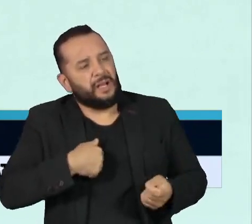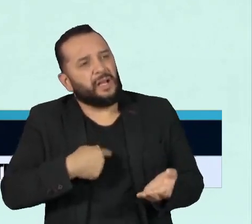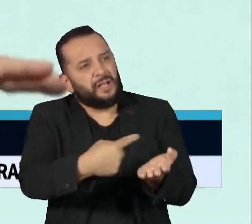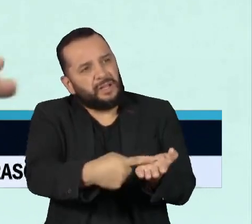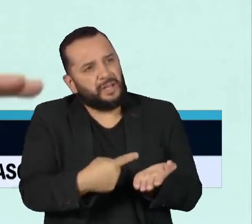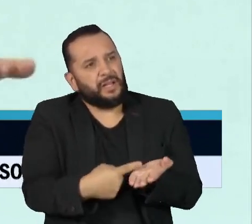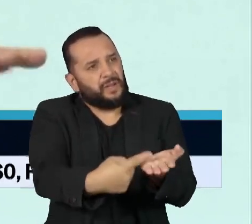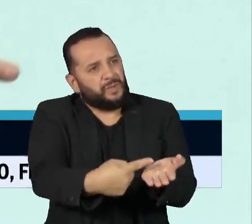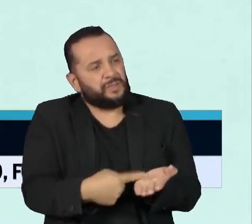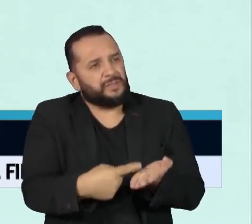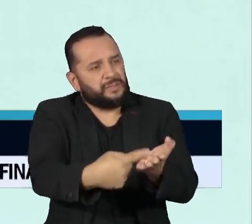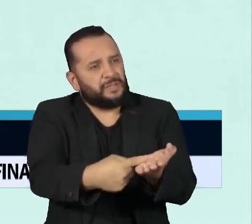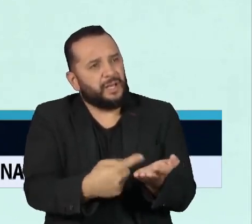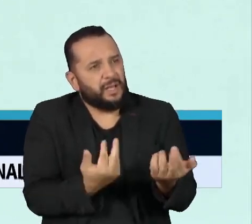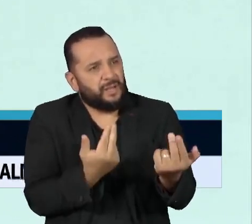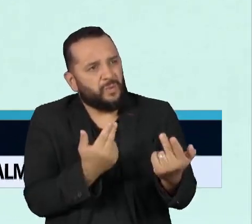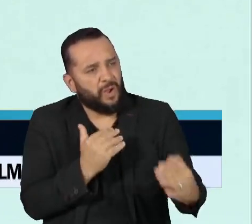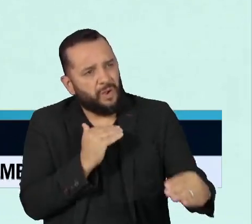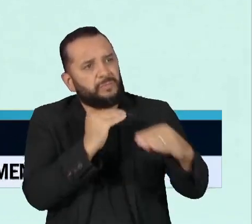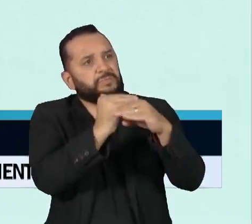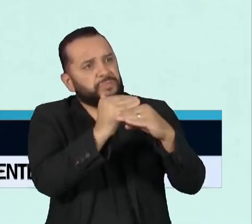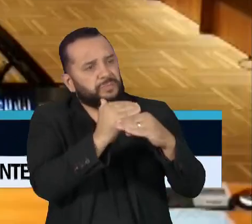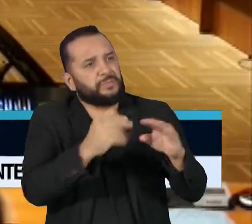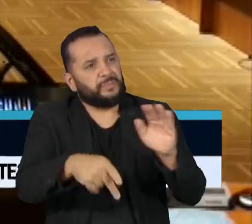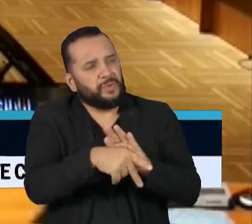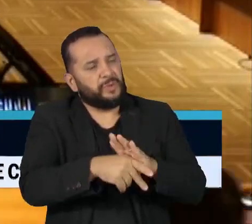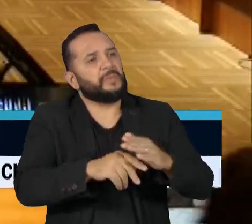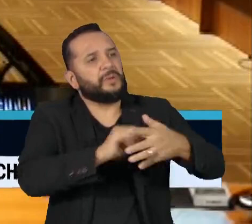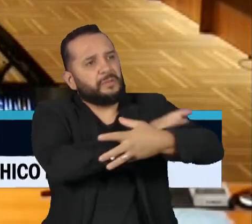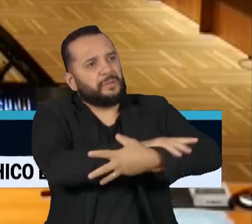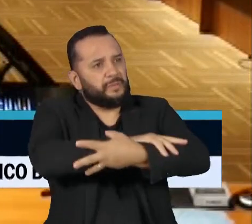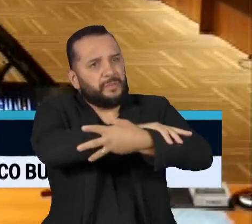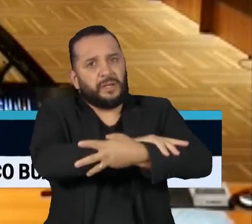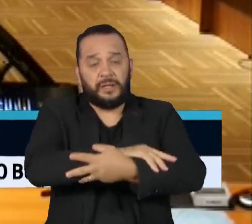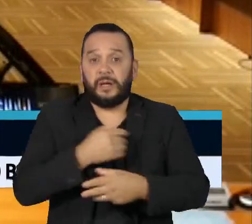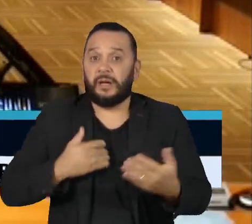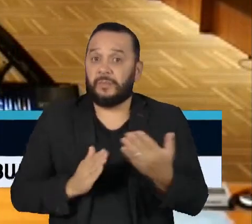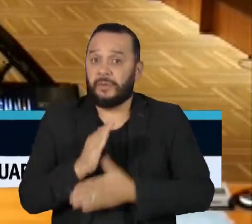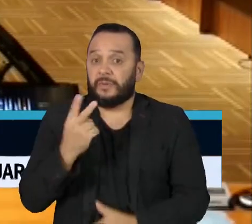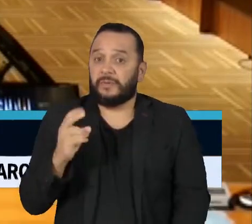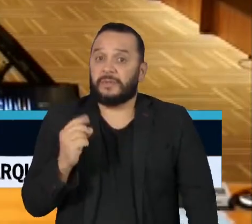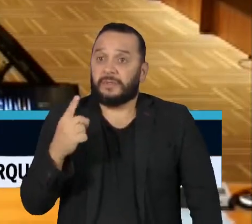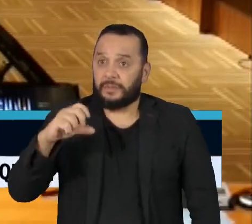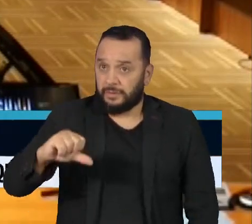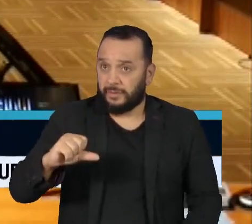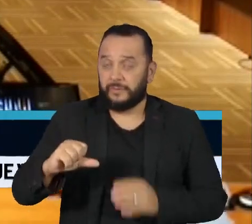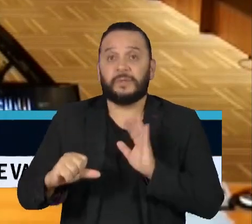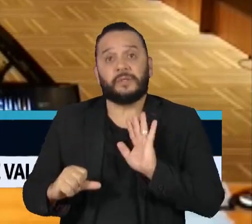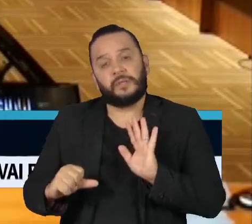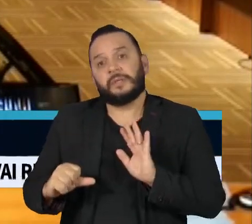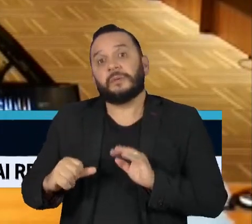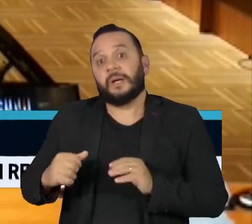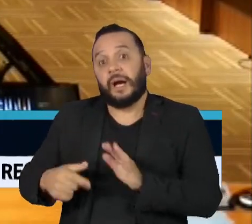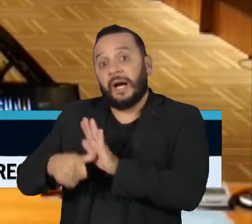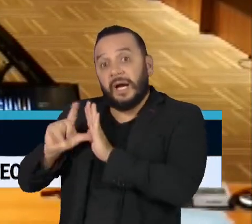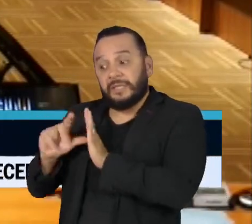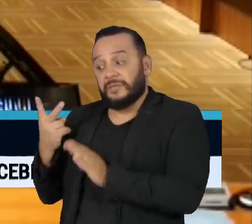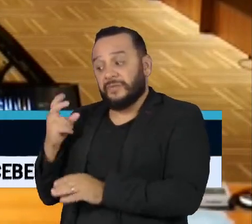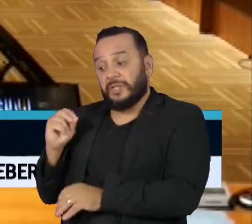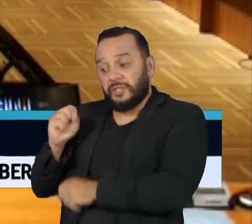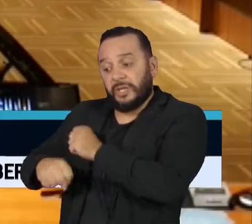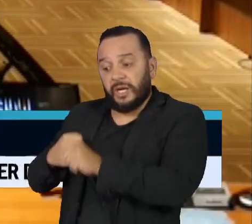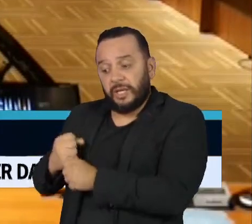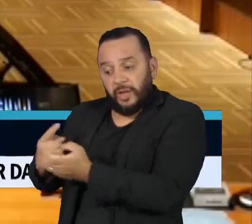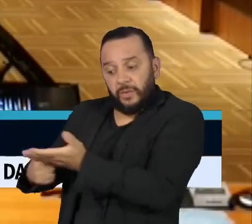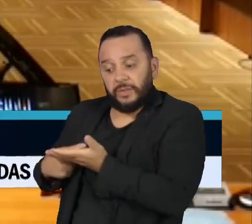sabe, igualdade de condições com União Europeia. Aprovada em 2019, depois de 20 anos de negociações, o acordo